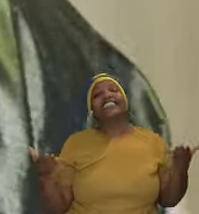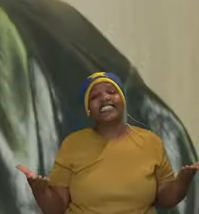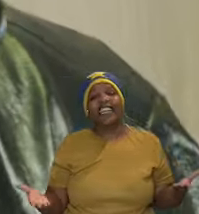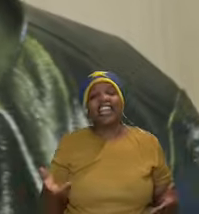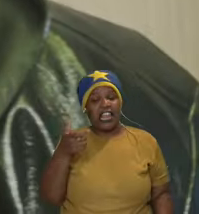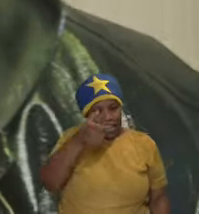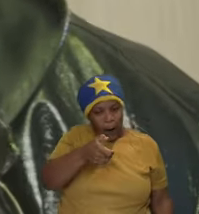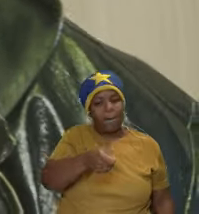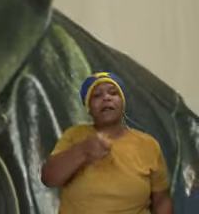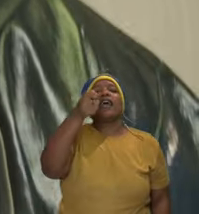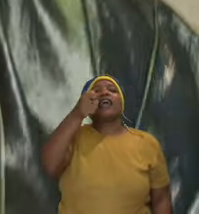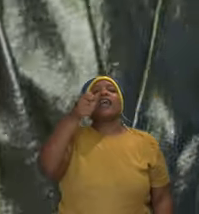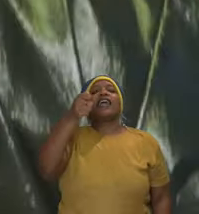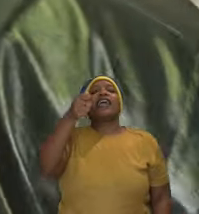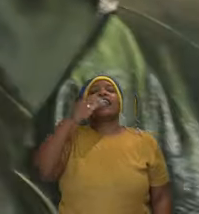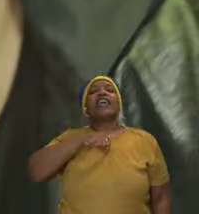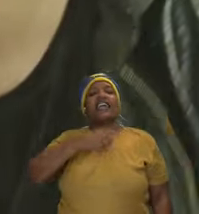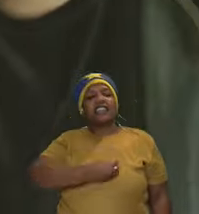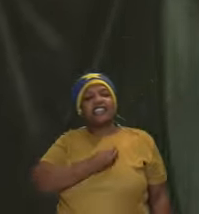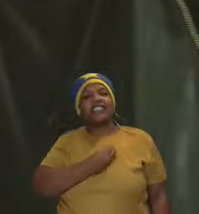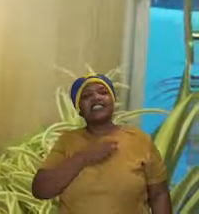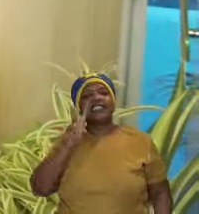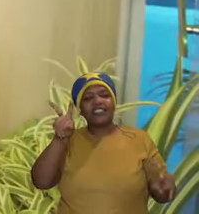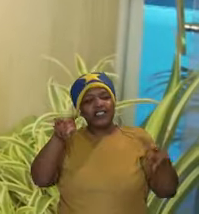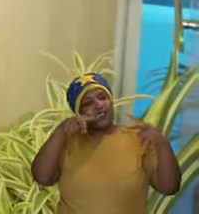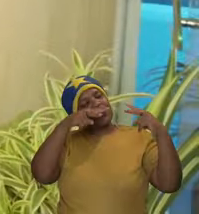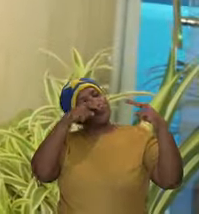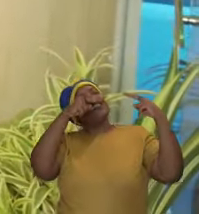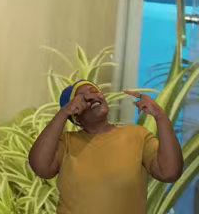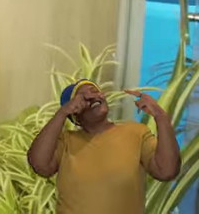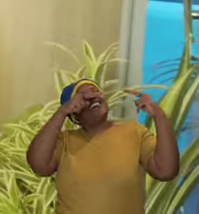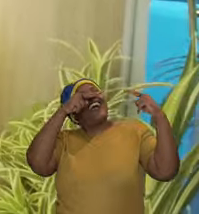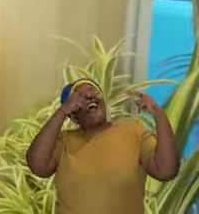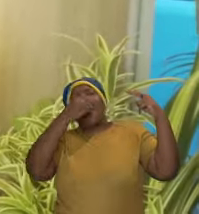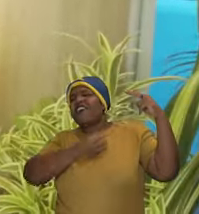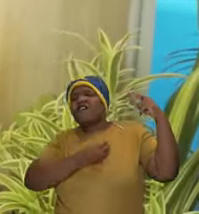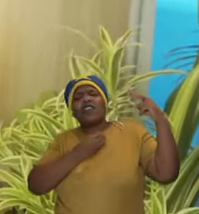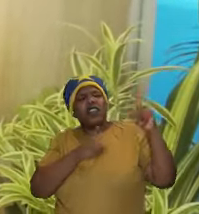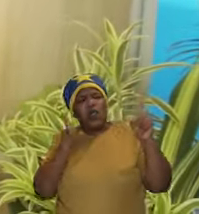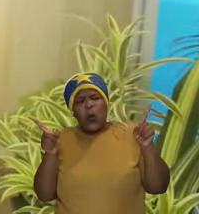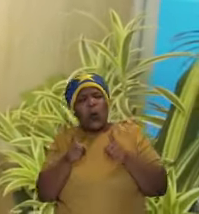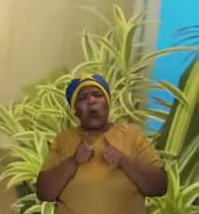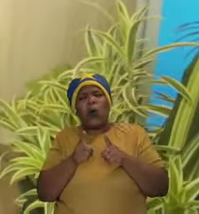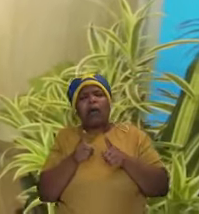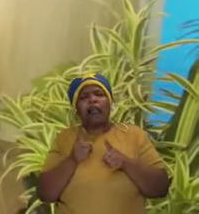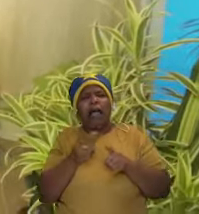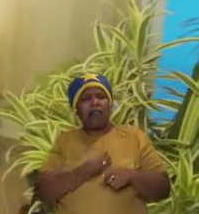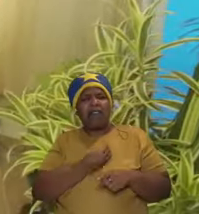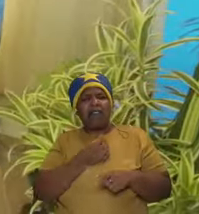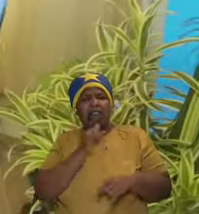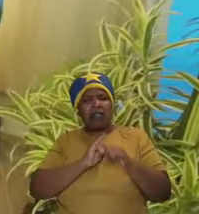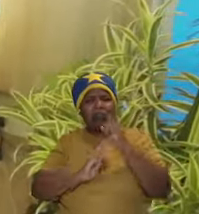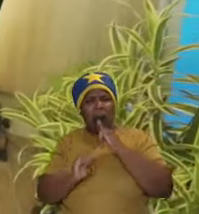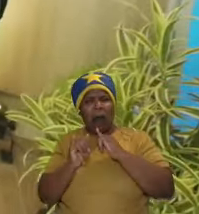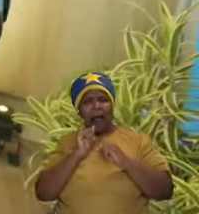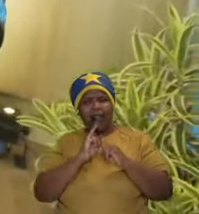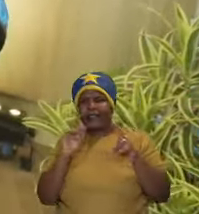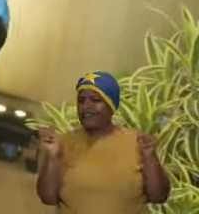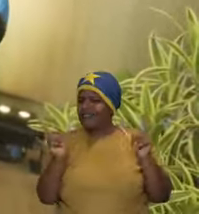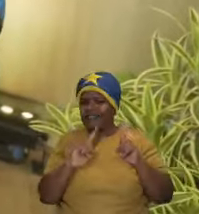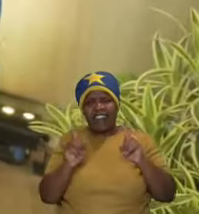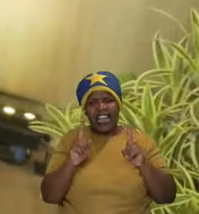Hoje dei play na live, olhos nos olhos. A vida é curta pra viver em vão. Não